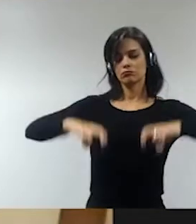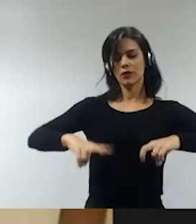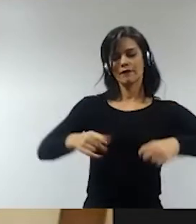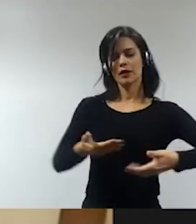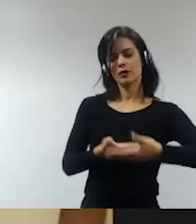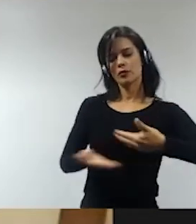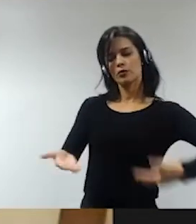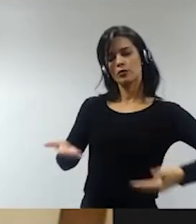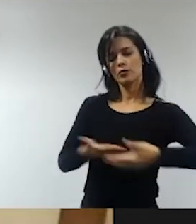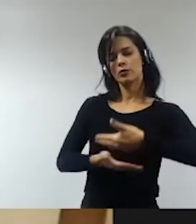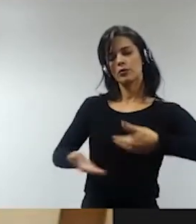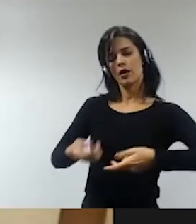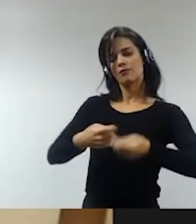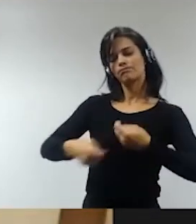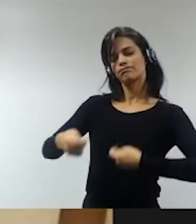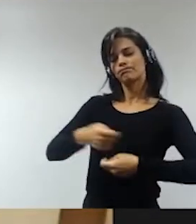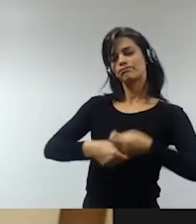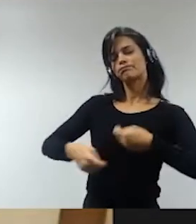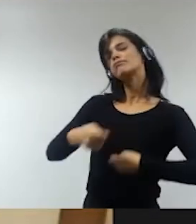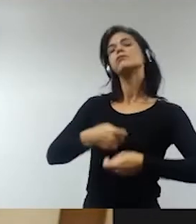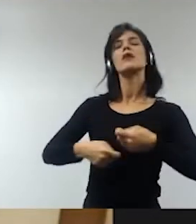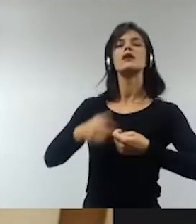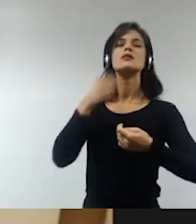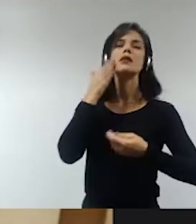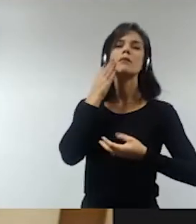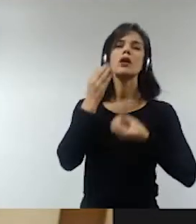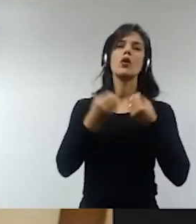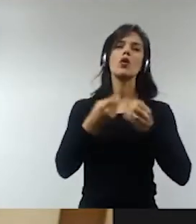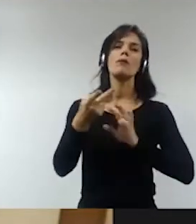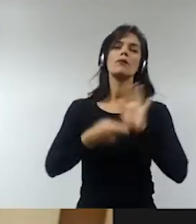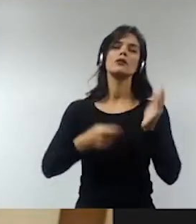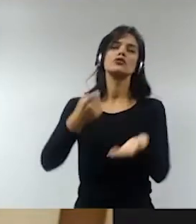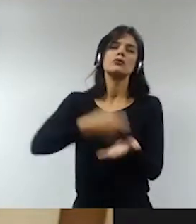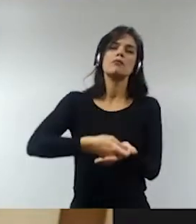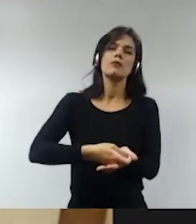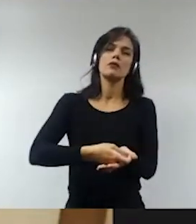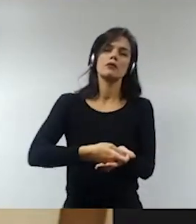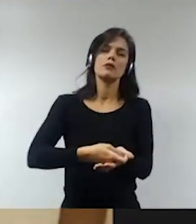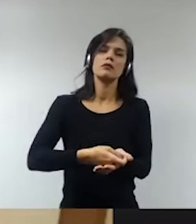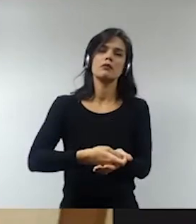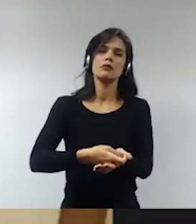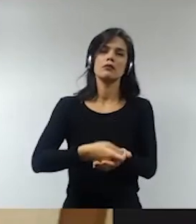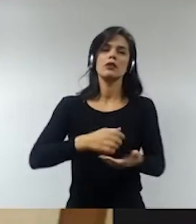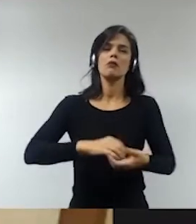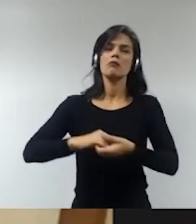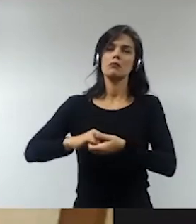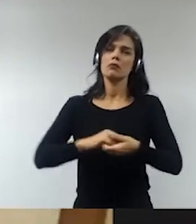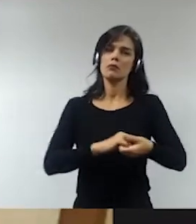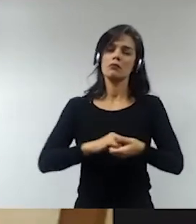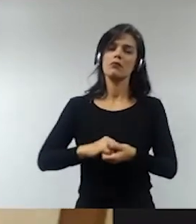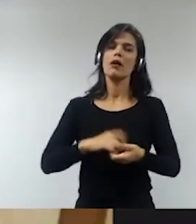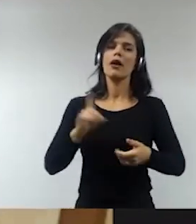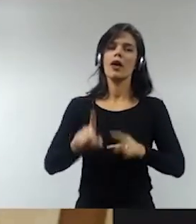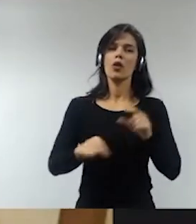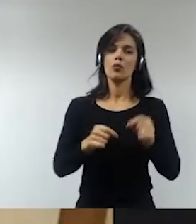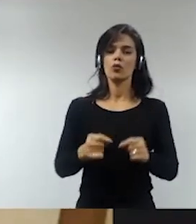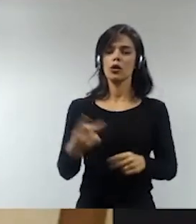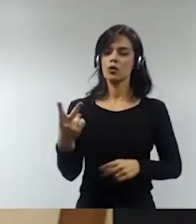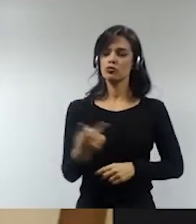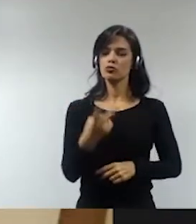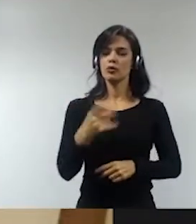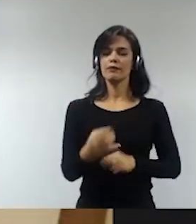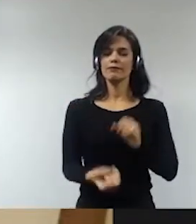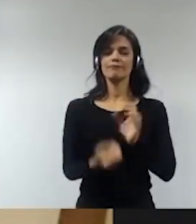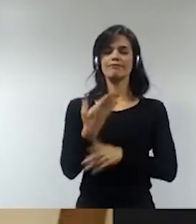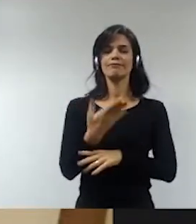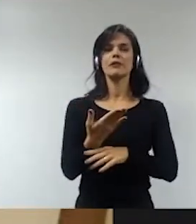negociação. Então, como a mediação, a negociação e a conciliação são formas, na verdade, de autocomposição, que passam